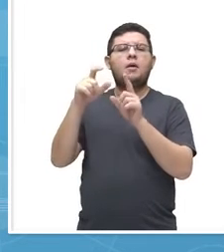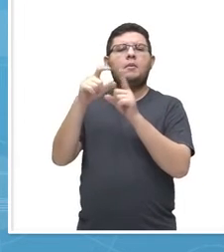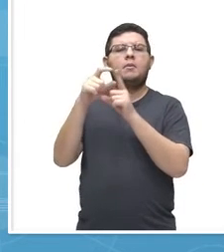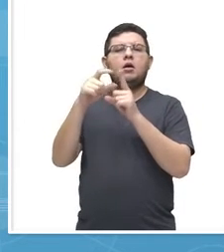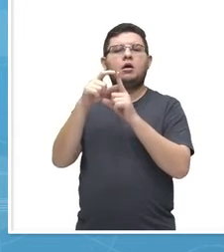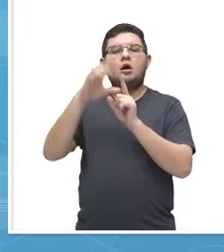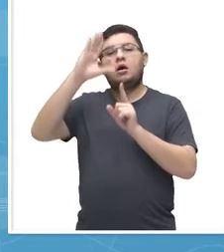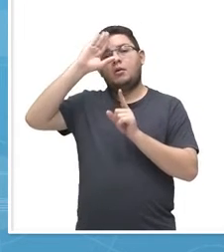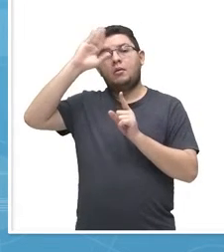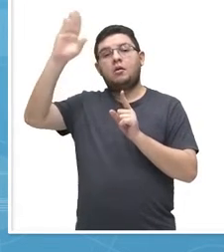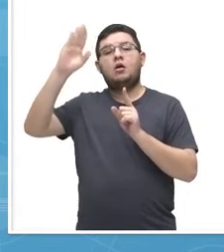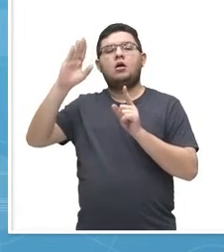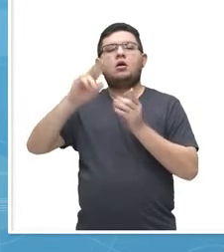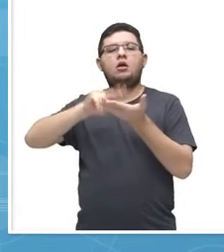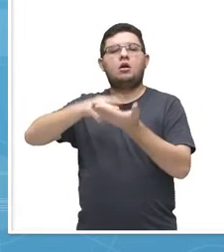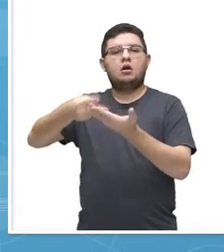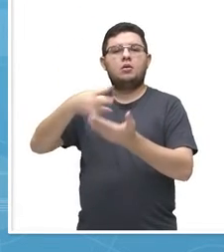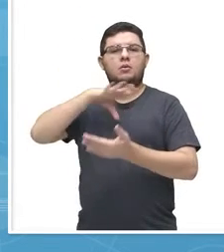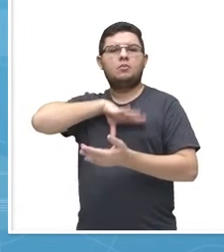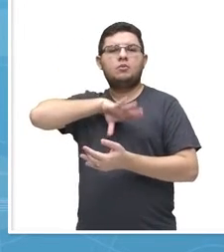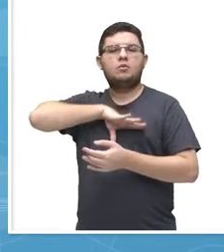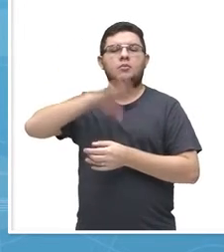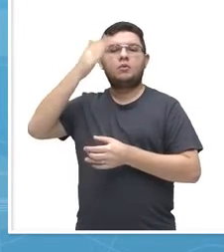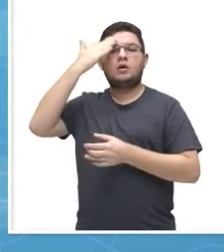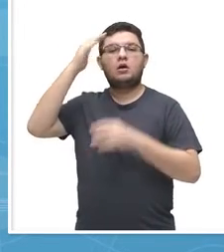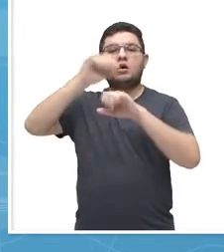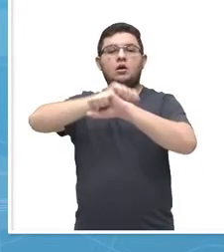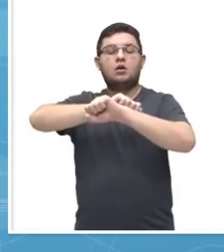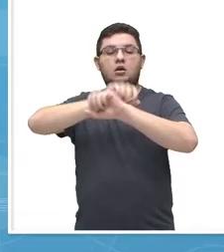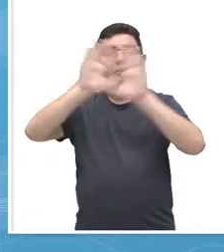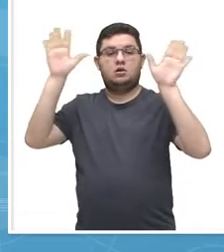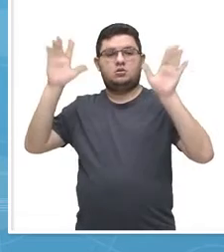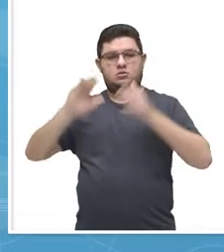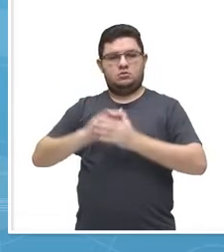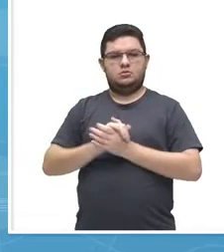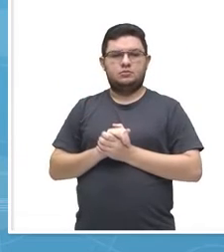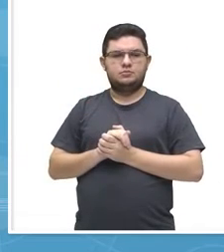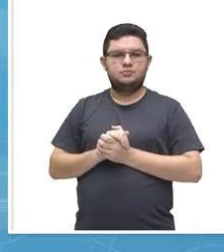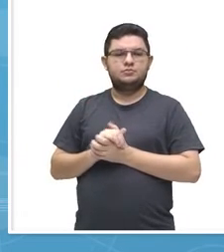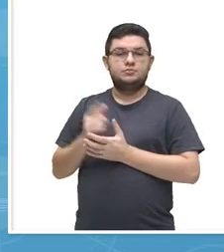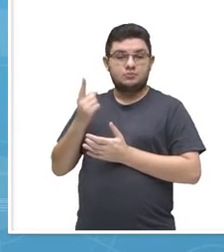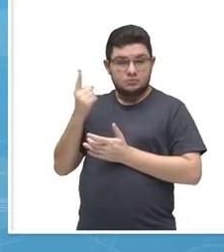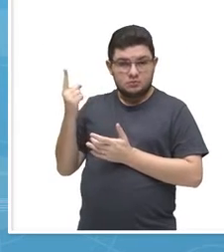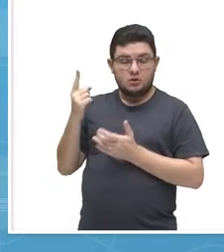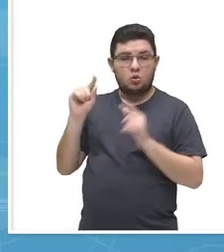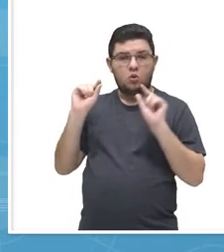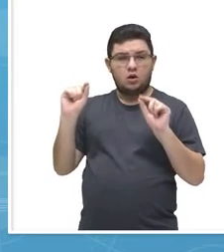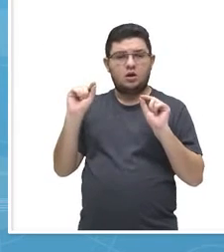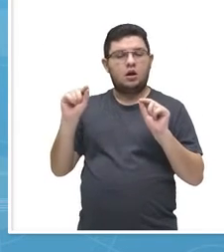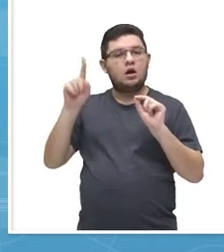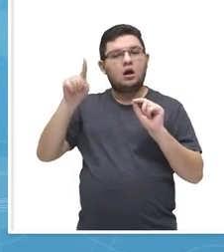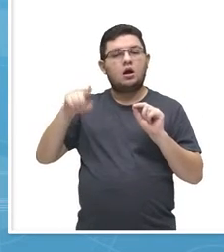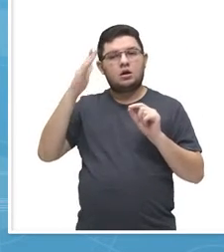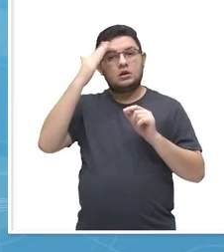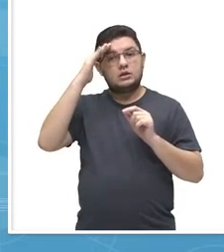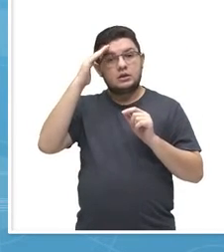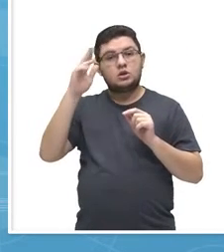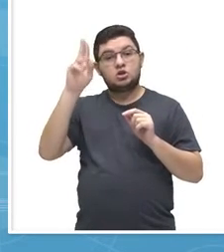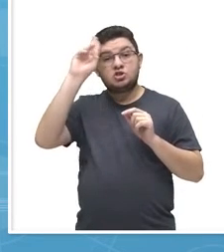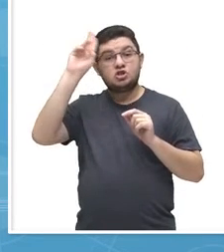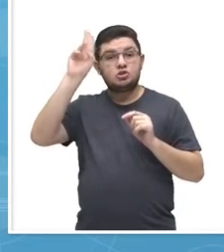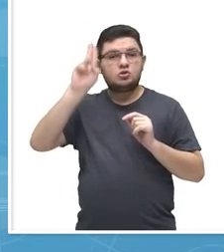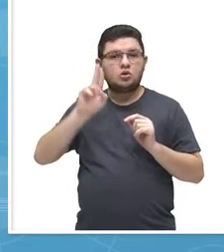entender o que aconteceu aí. Vocês estão vendo o tópico Understand the Story, compreendendo a história. Nós temos o vocabulário